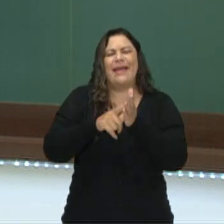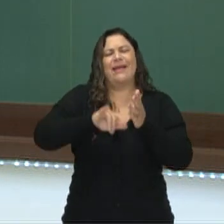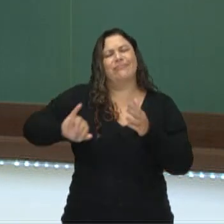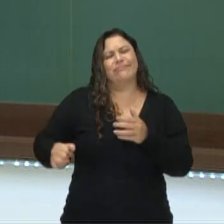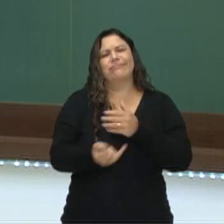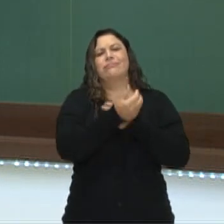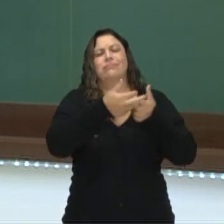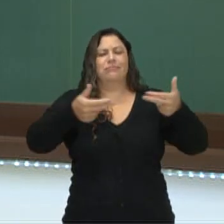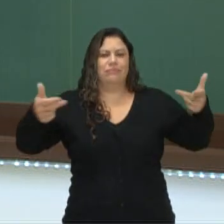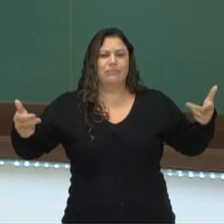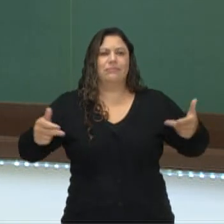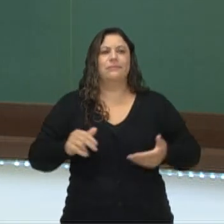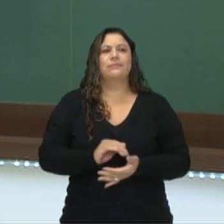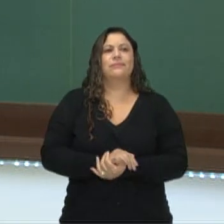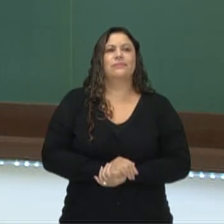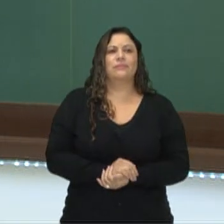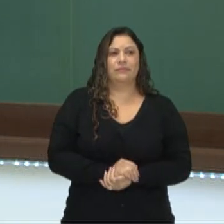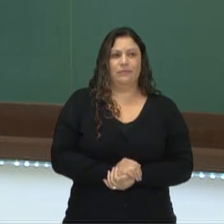aproveitamento.